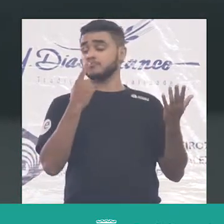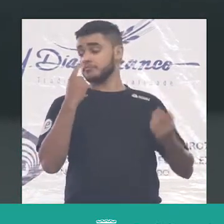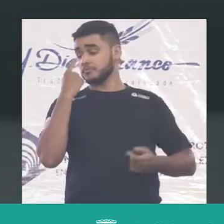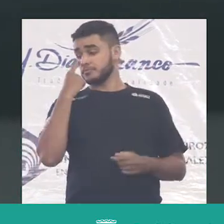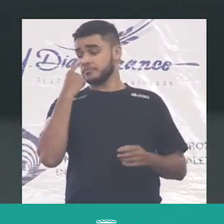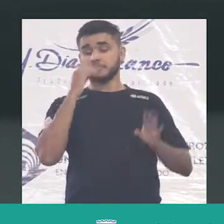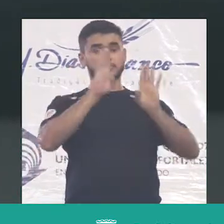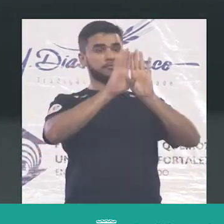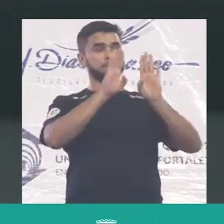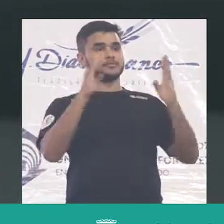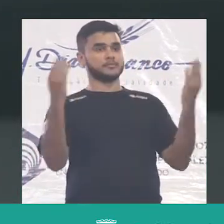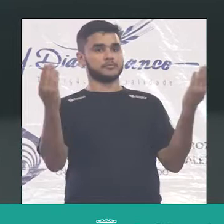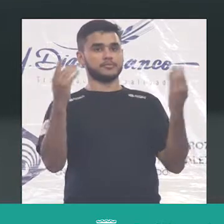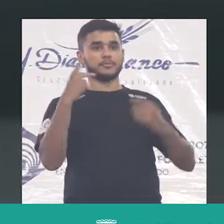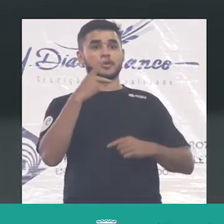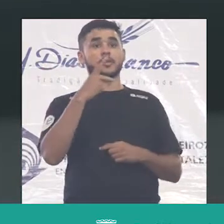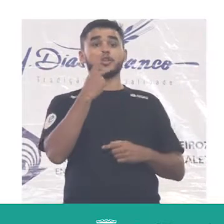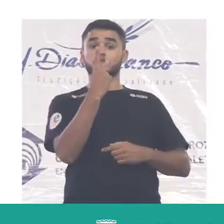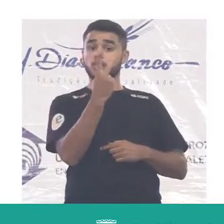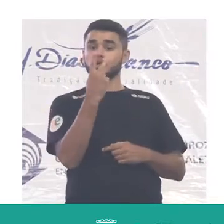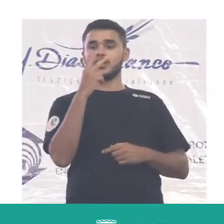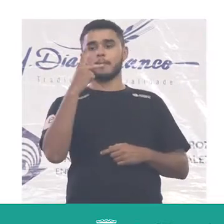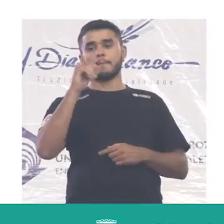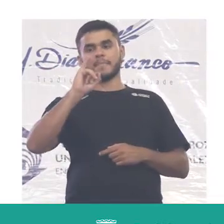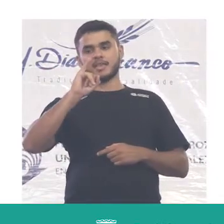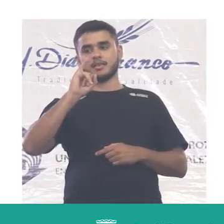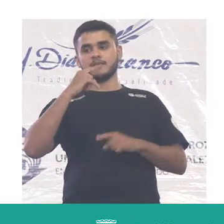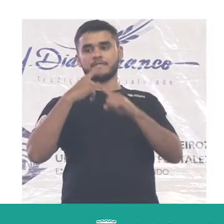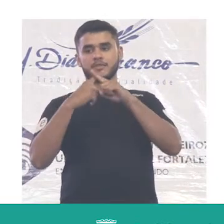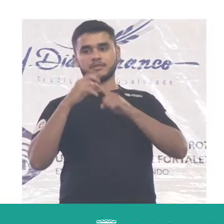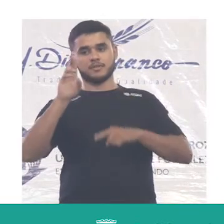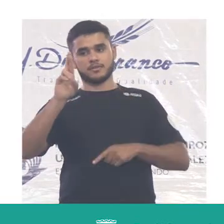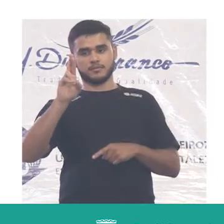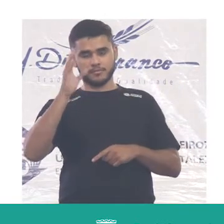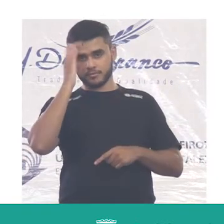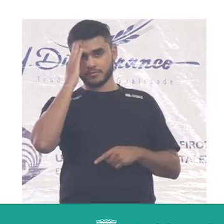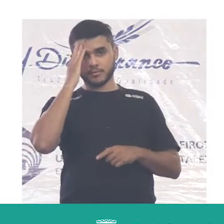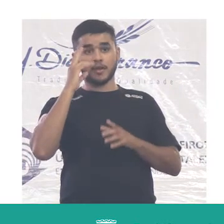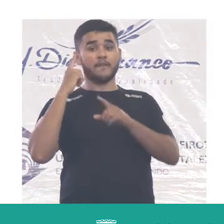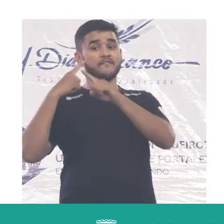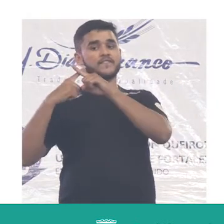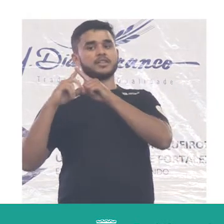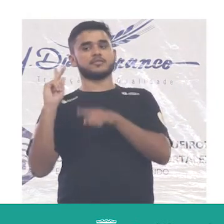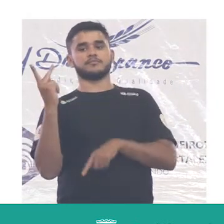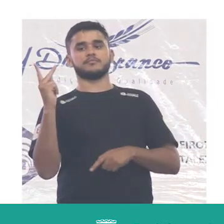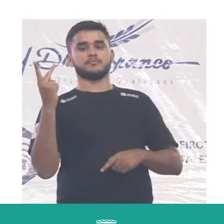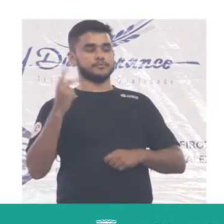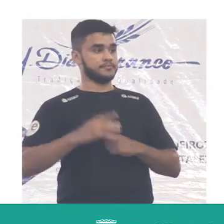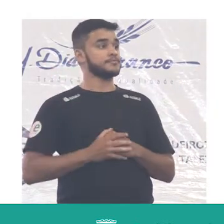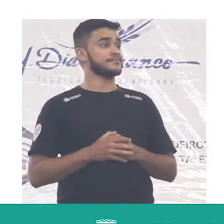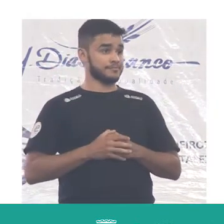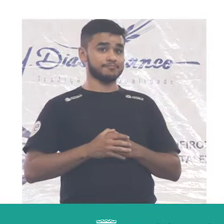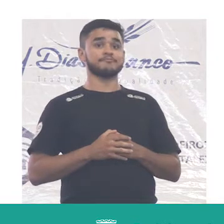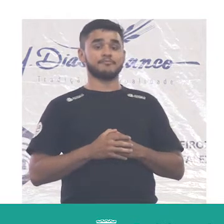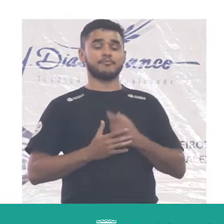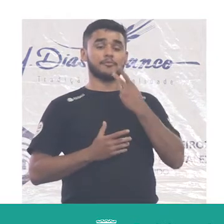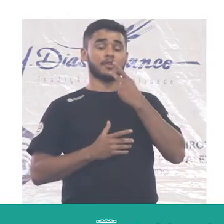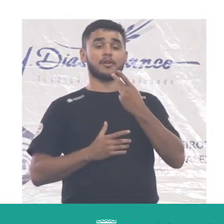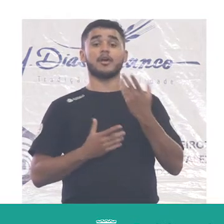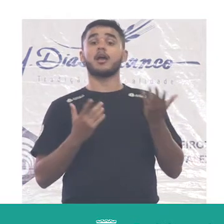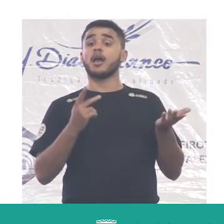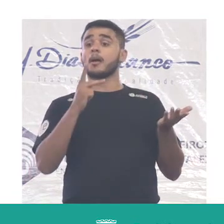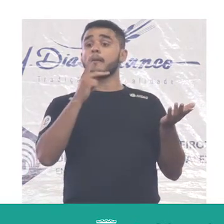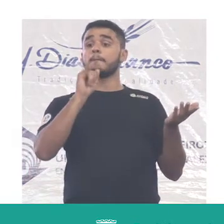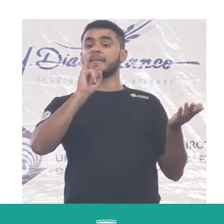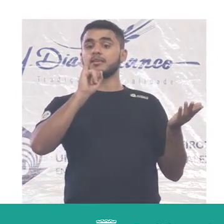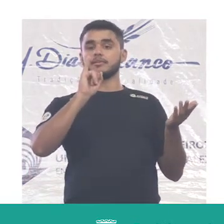ser aquele famoso 2πr vezes a altura. O nosso famoso 2πr, que é